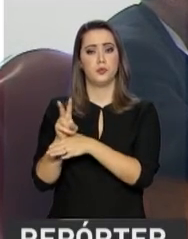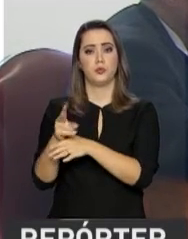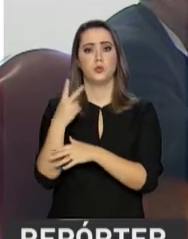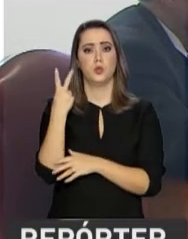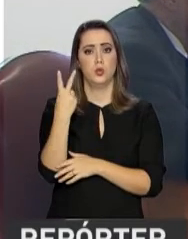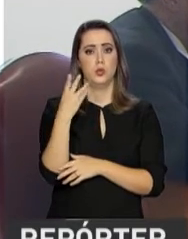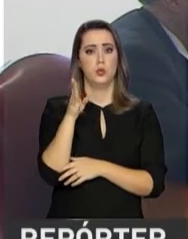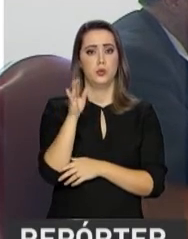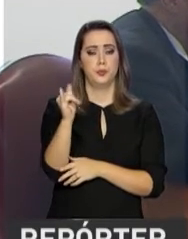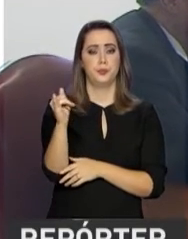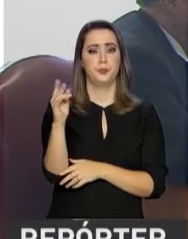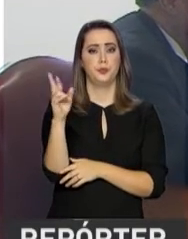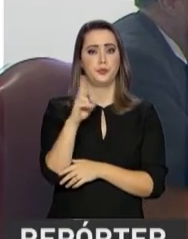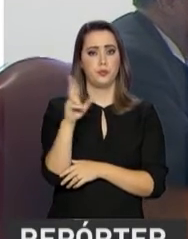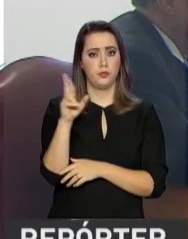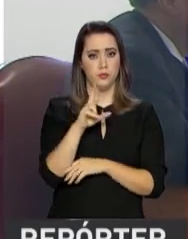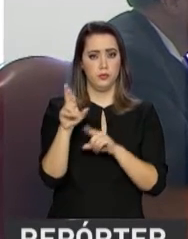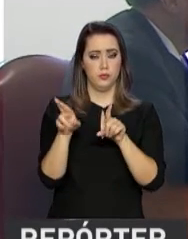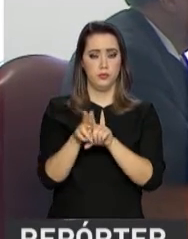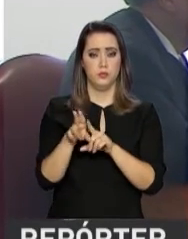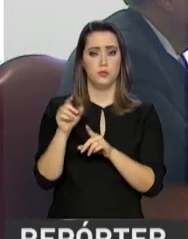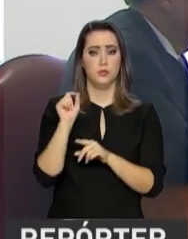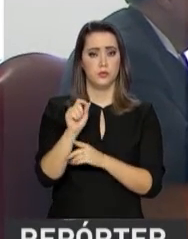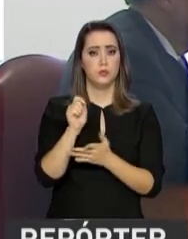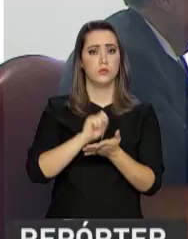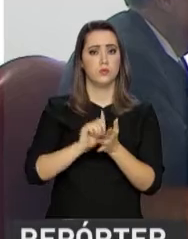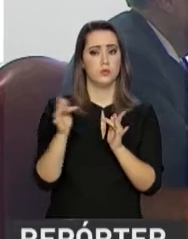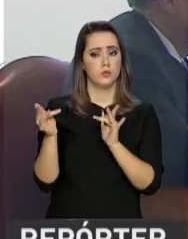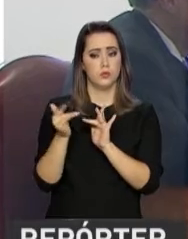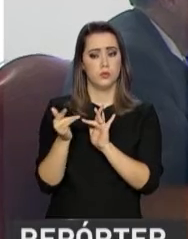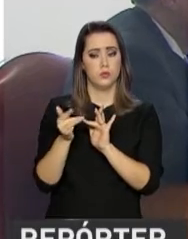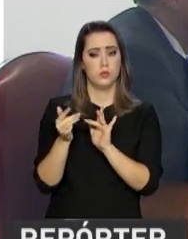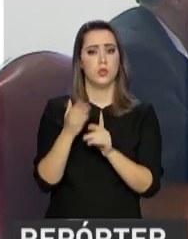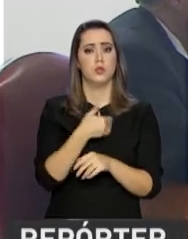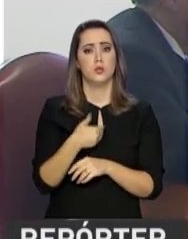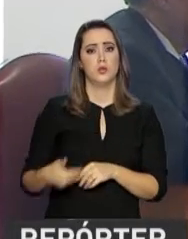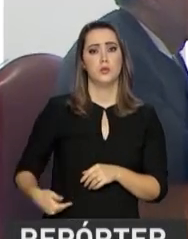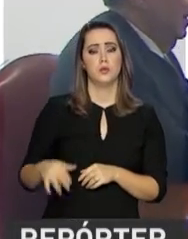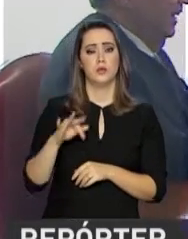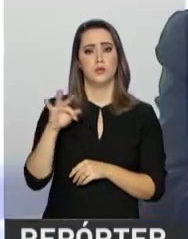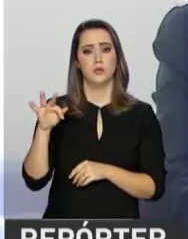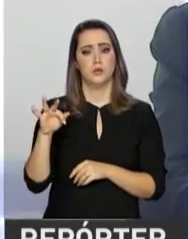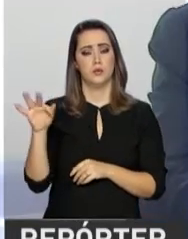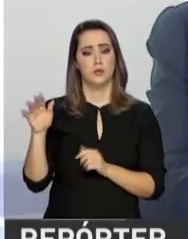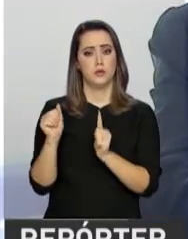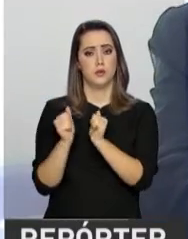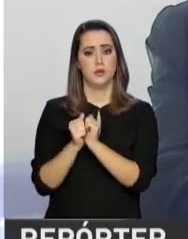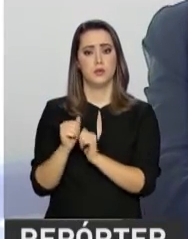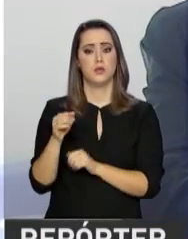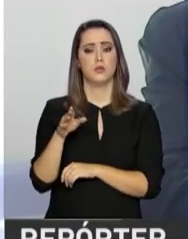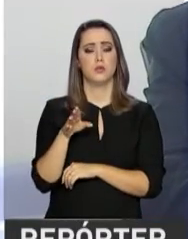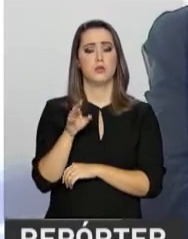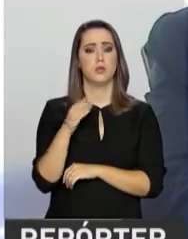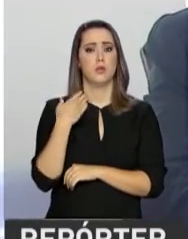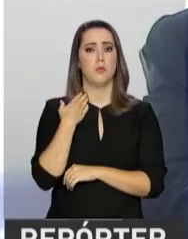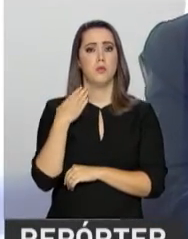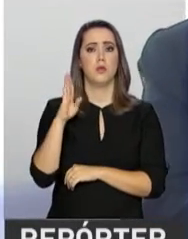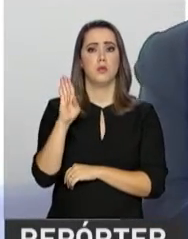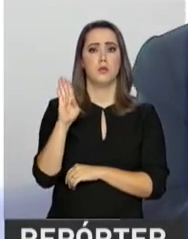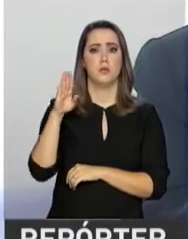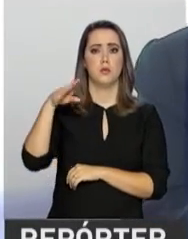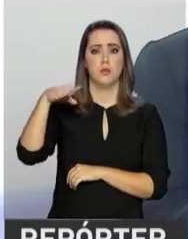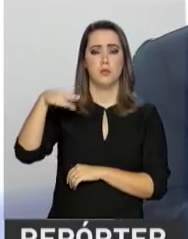2 bilhões, 900 milhões de reais, acertado aí entre o governo do estado do Rio de Janeiro e o banco